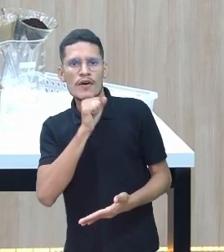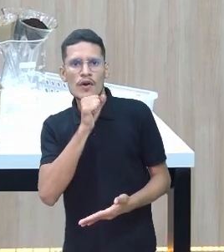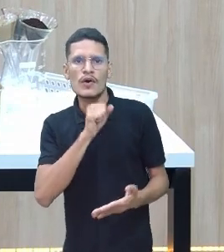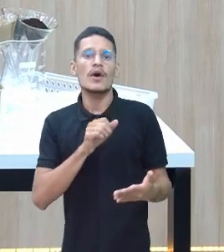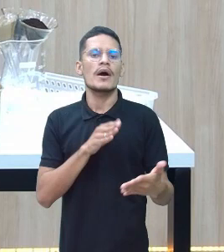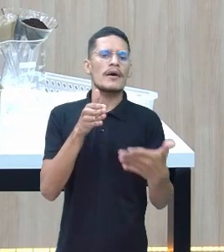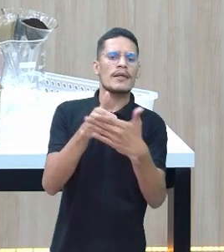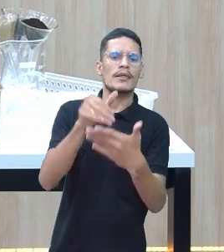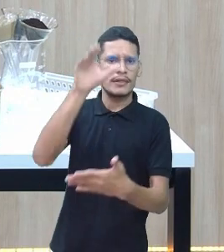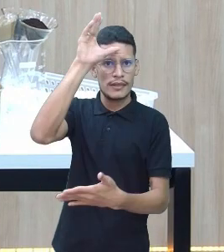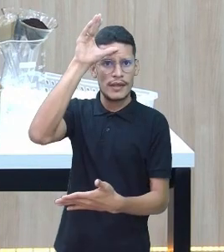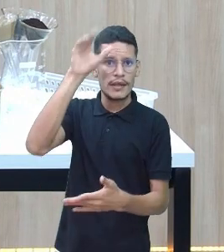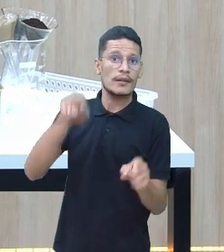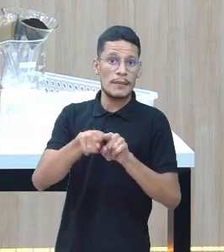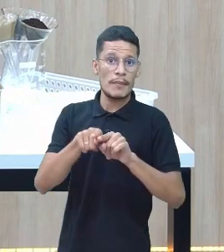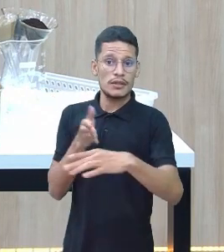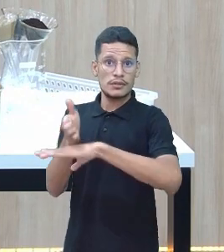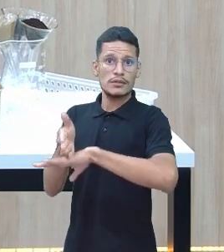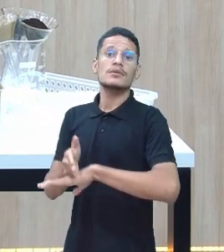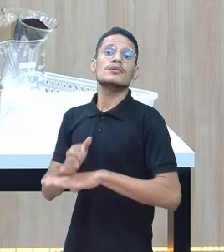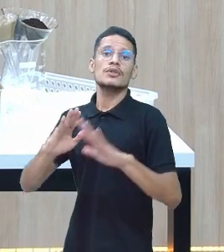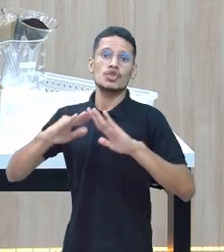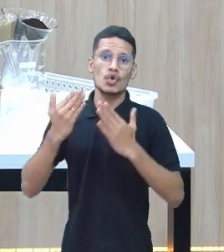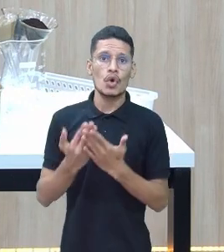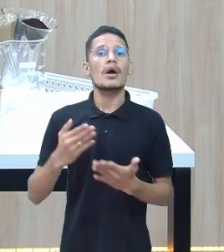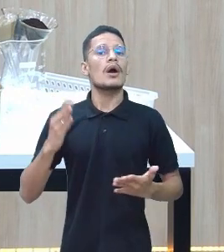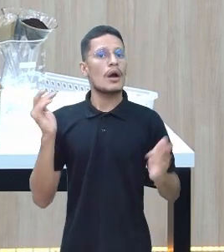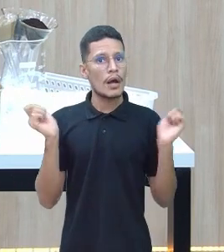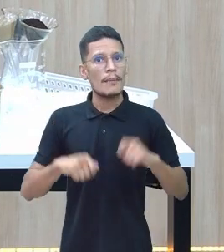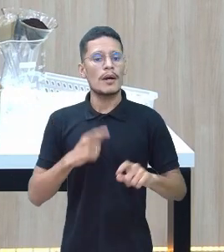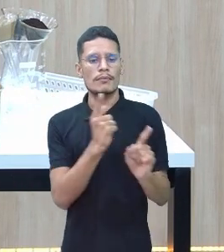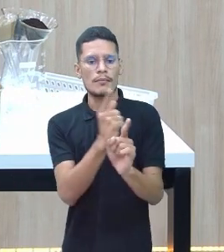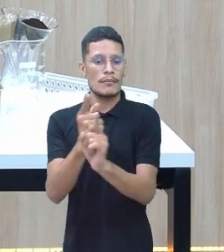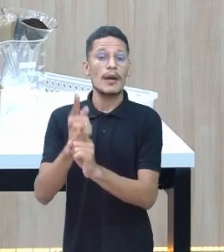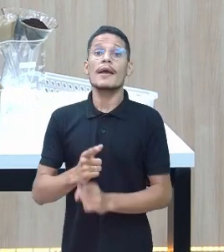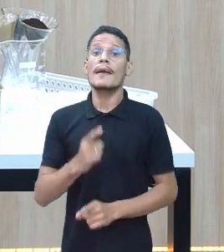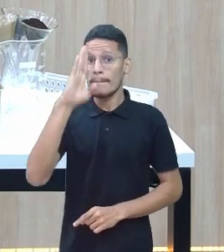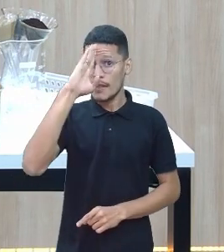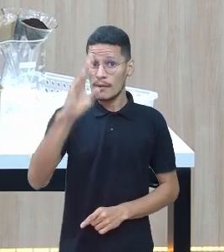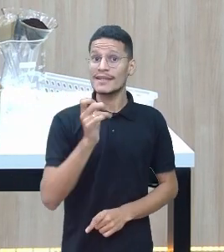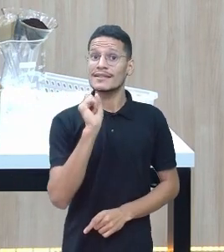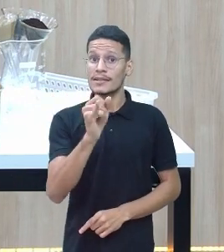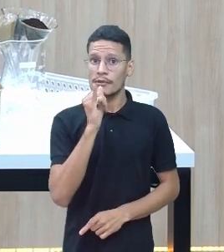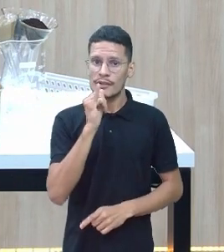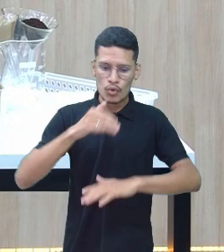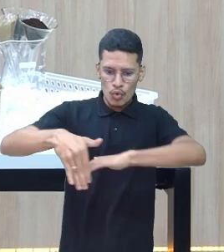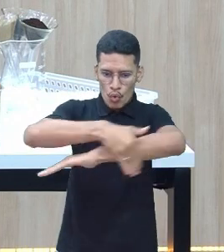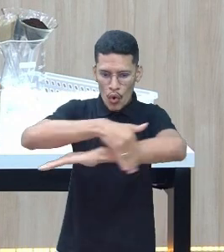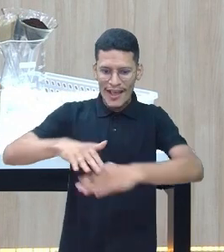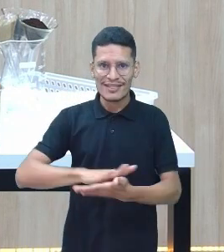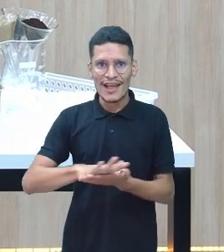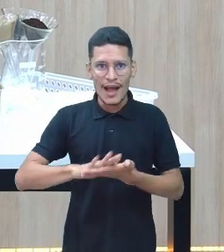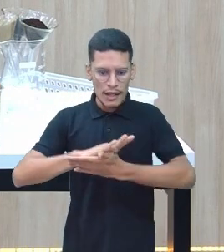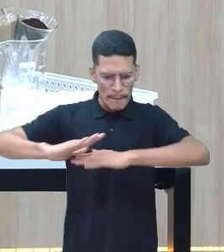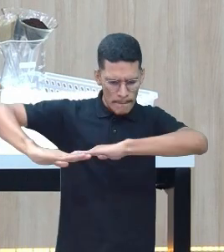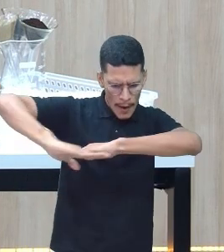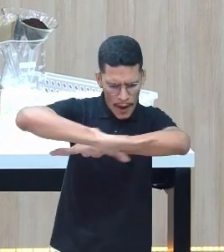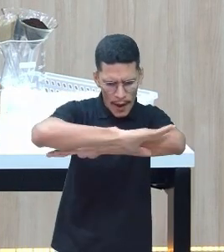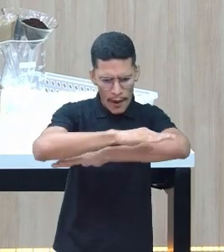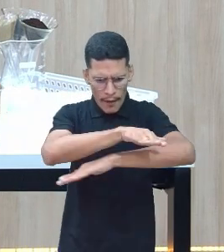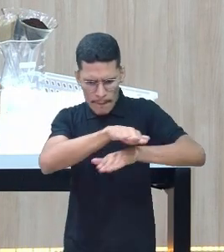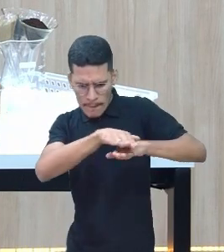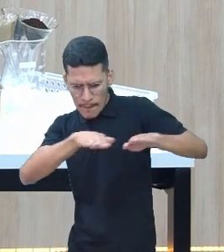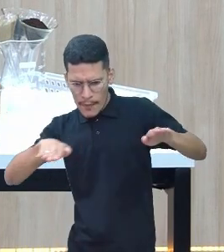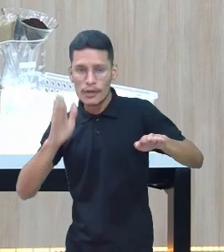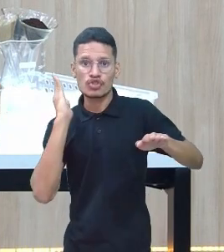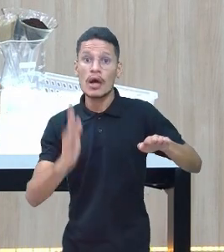Se encontra algumas dessas no caminho. Né? Principalmente quando a rua não é calçada. E depois que passar essas chuvas, talvez vocês encontrem